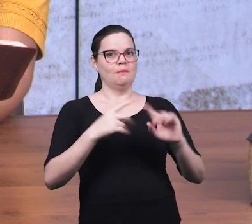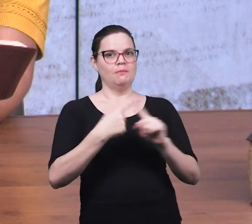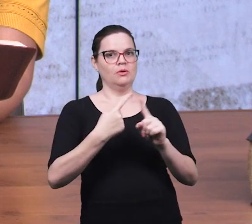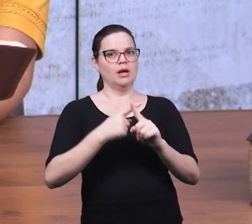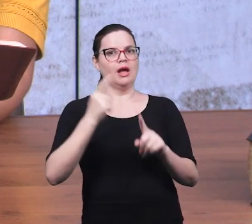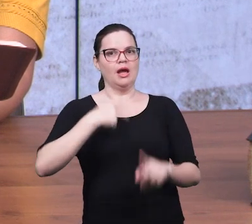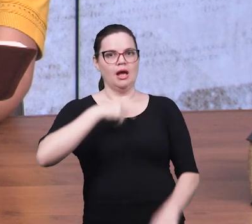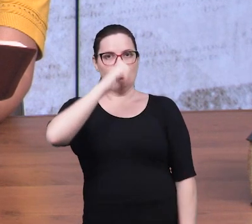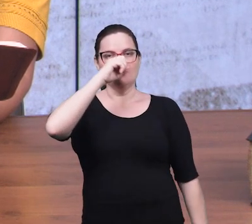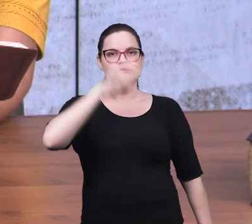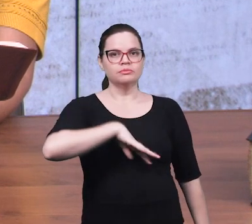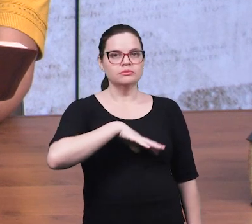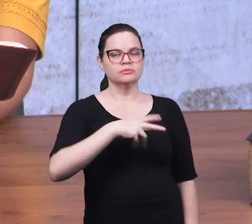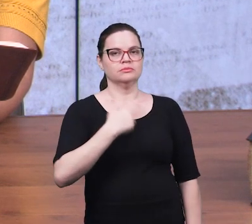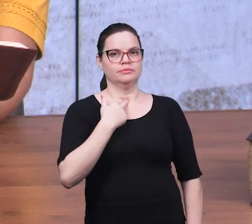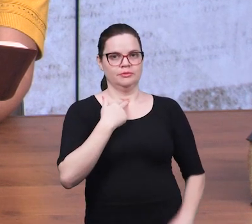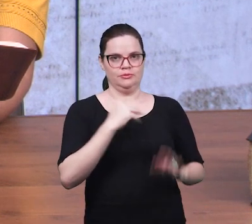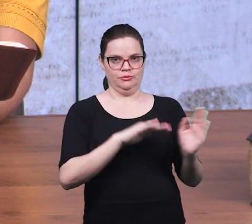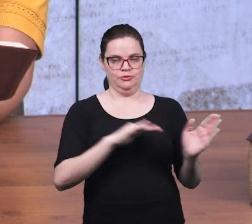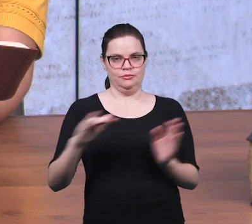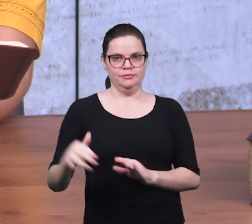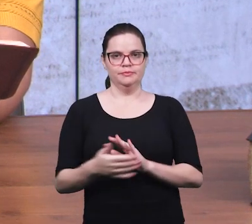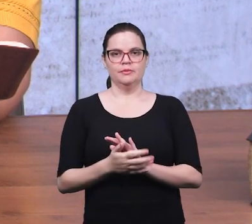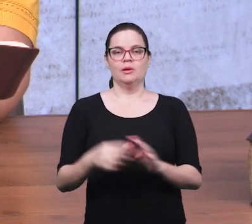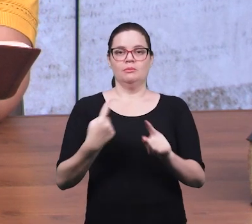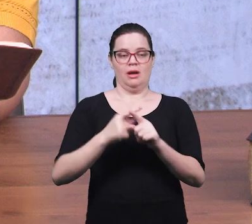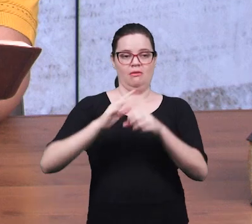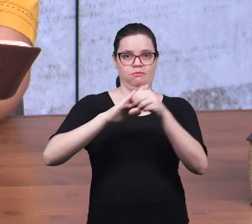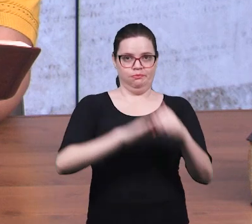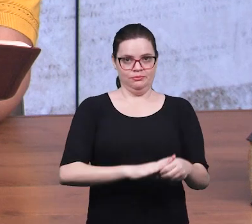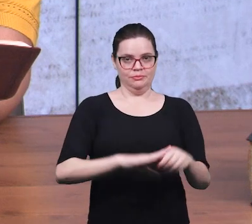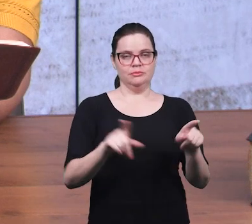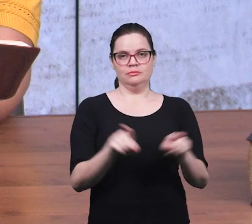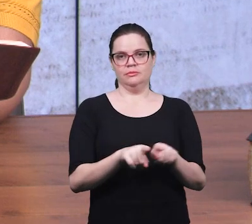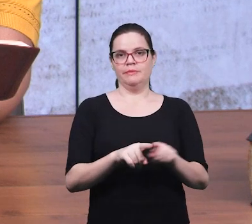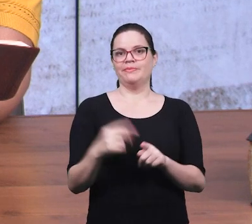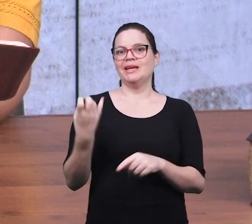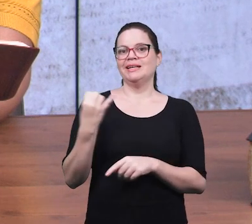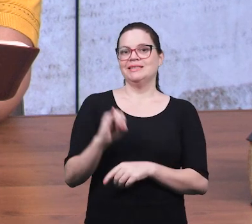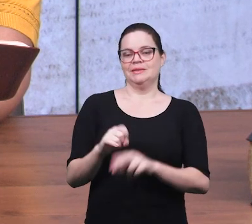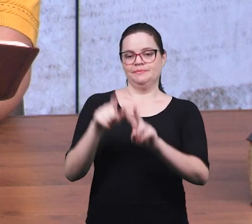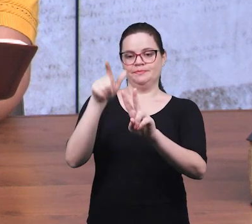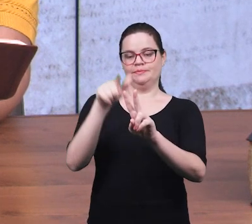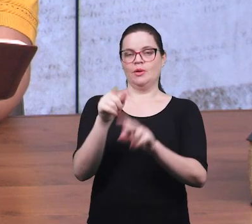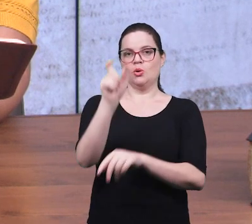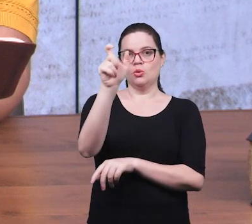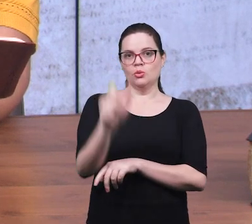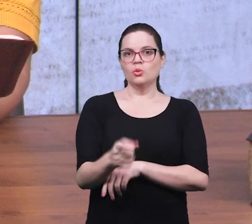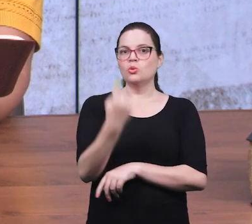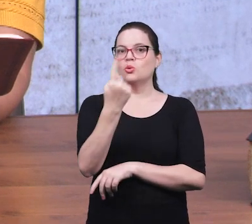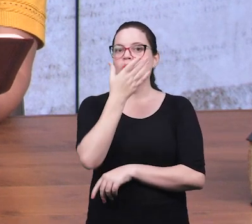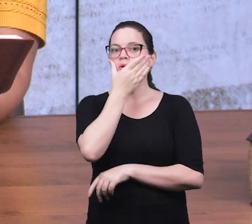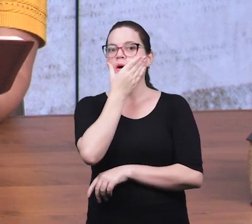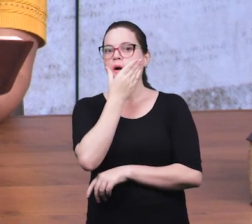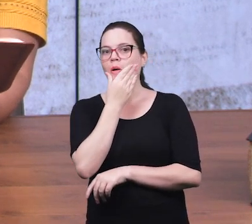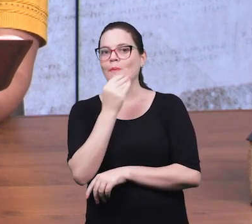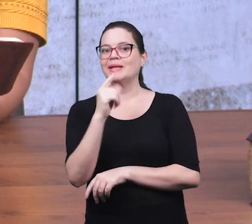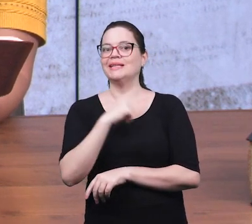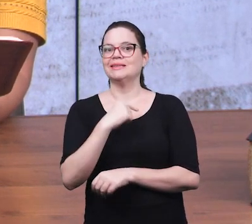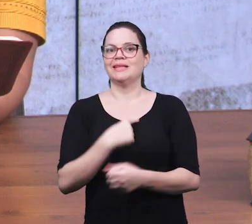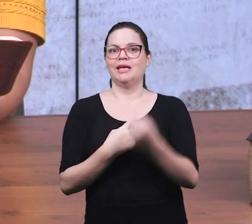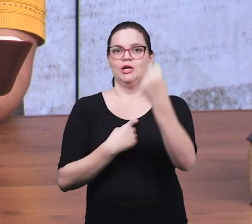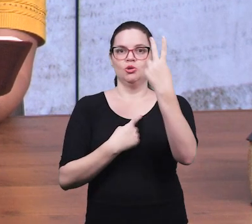humilhado. Quando um homem tiver duas mulheres, uma a quem ama e outra a